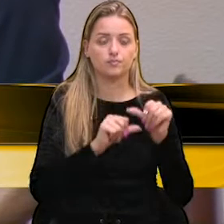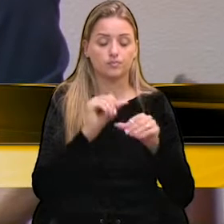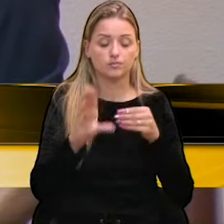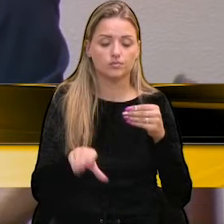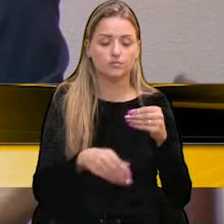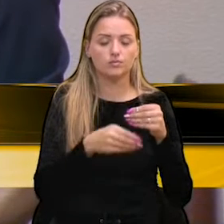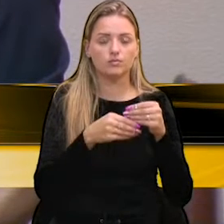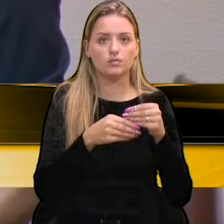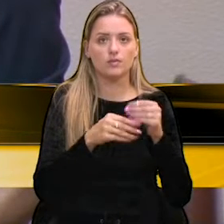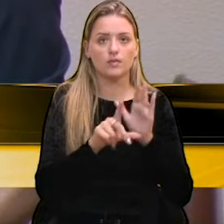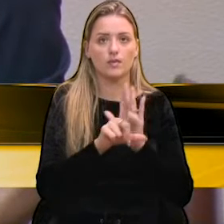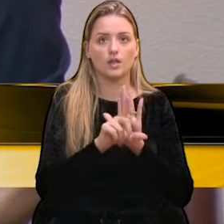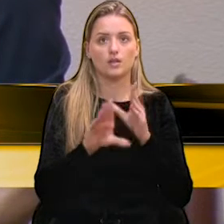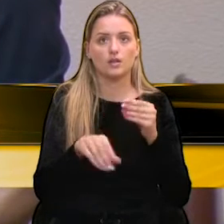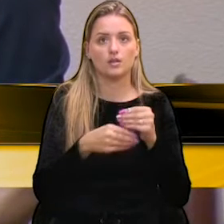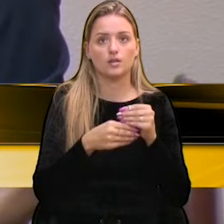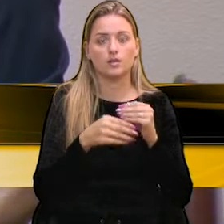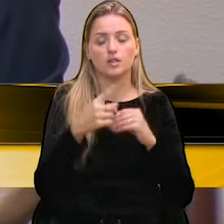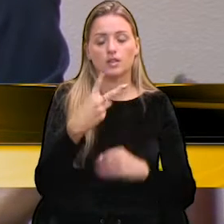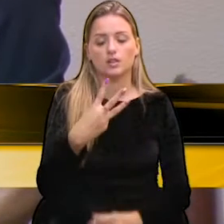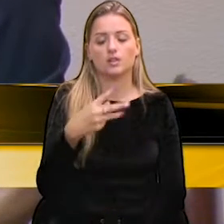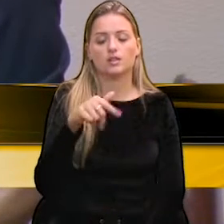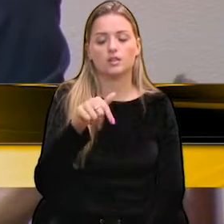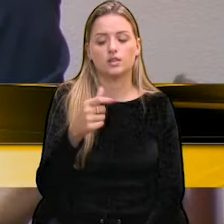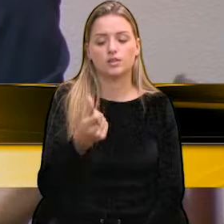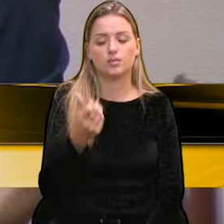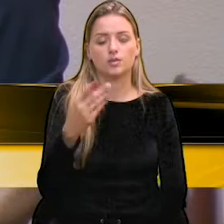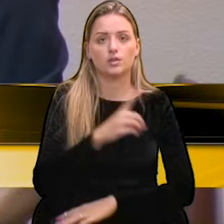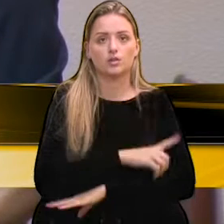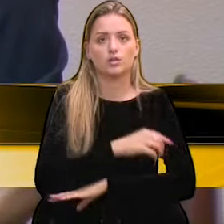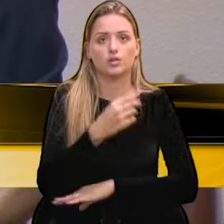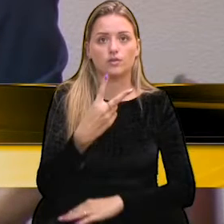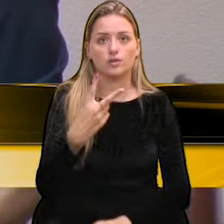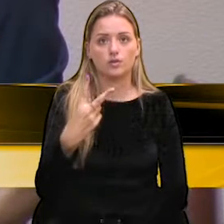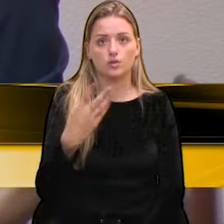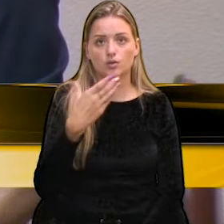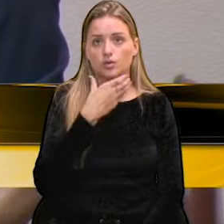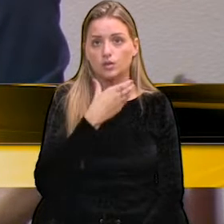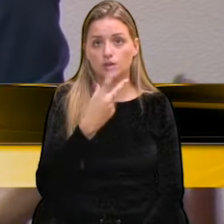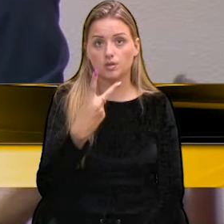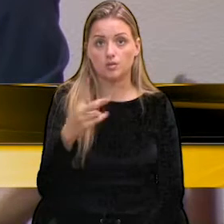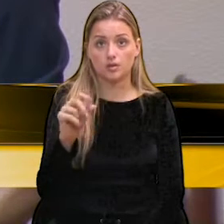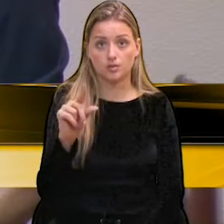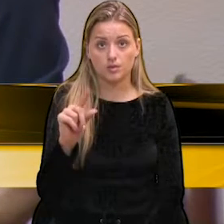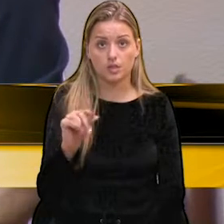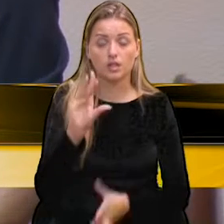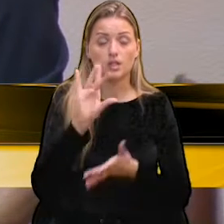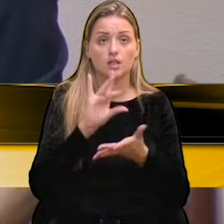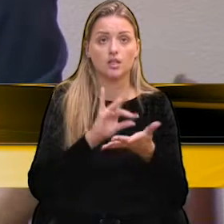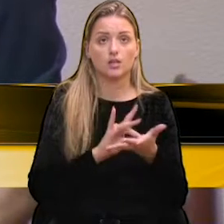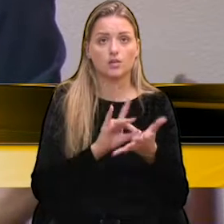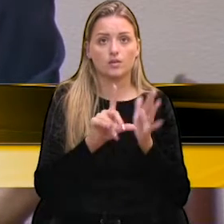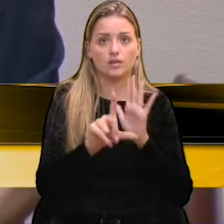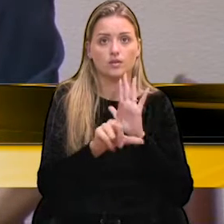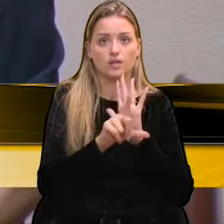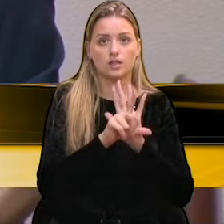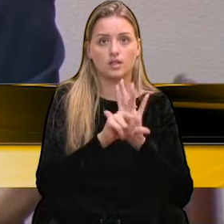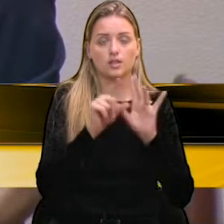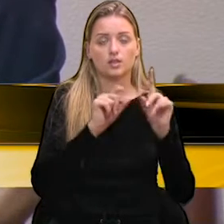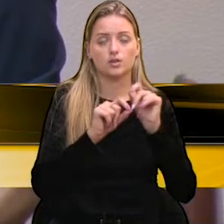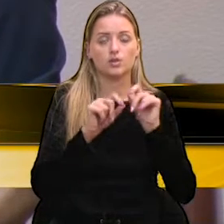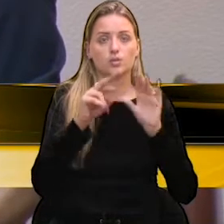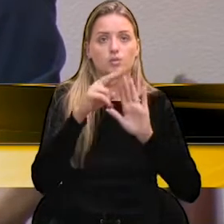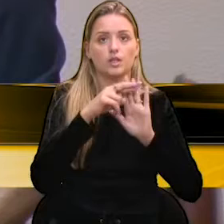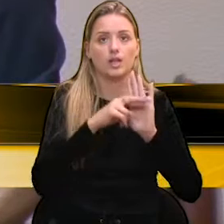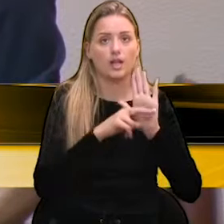acresce dispositivos à lei complementar número 376, de 22 de dezembro de 2010, que consolida a legislação relativa à política